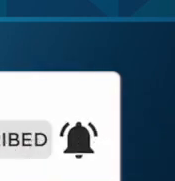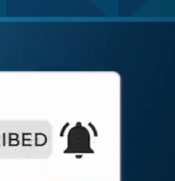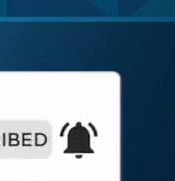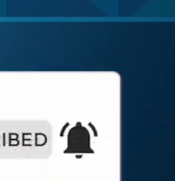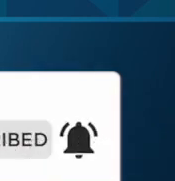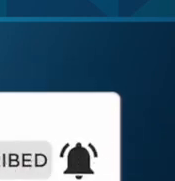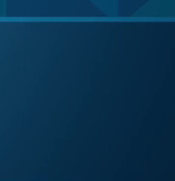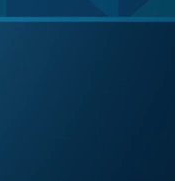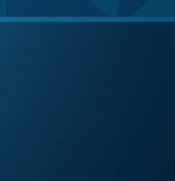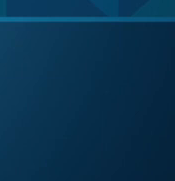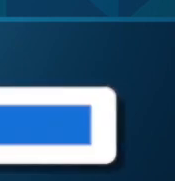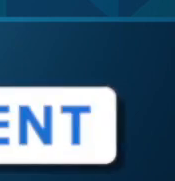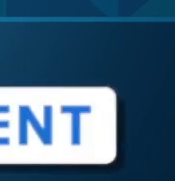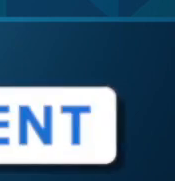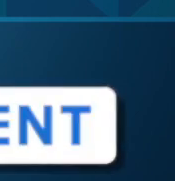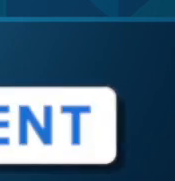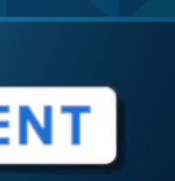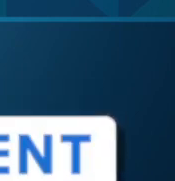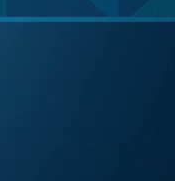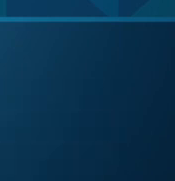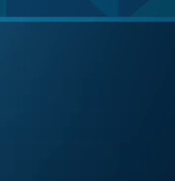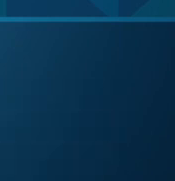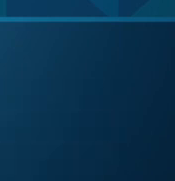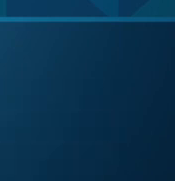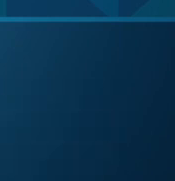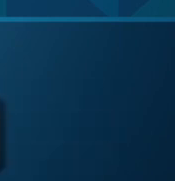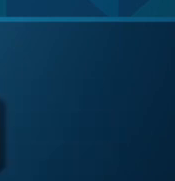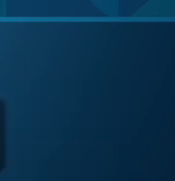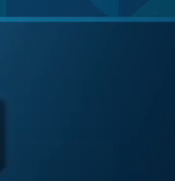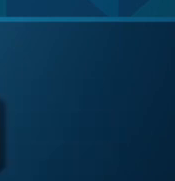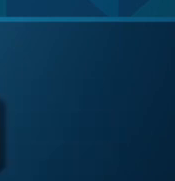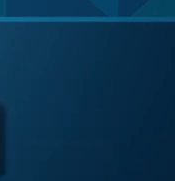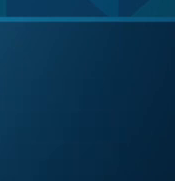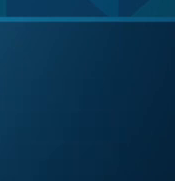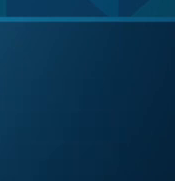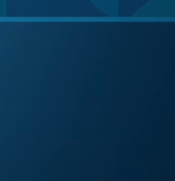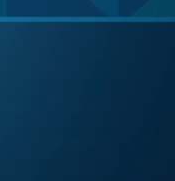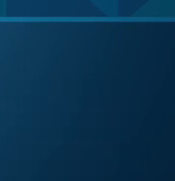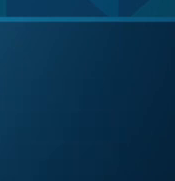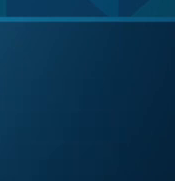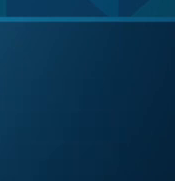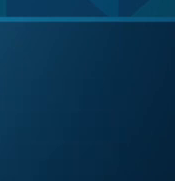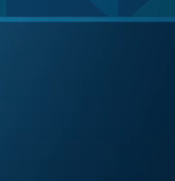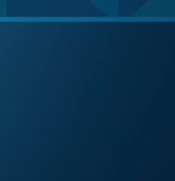botão notificação. Fo comentário no fahetutang ba media social siraseluk.